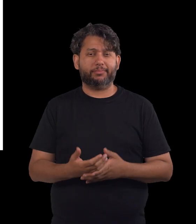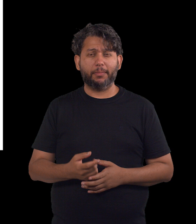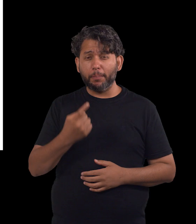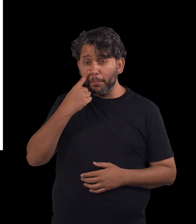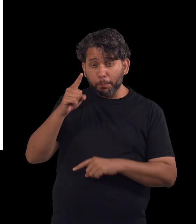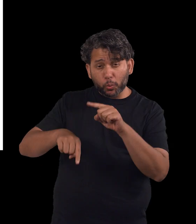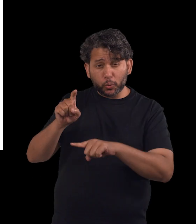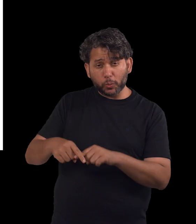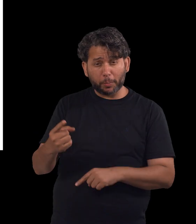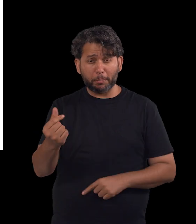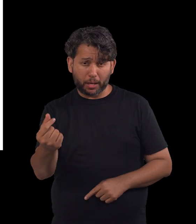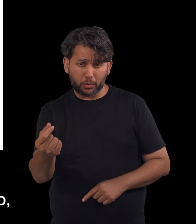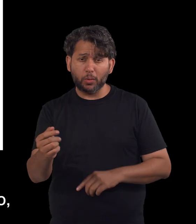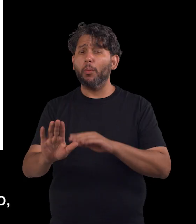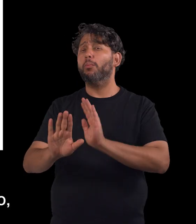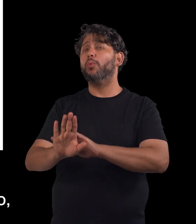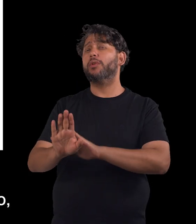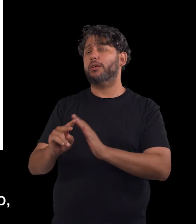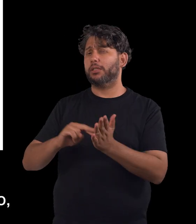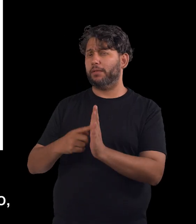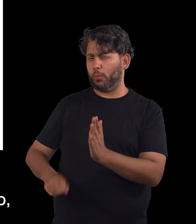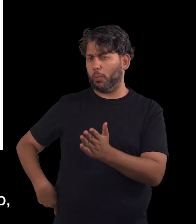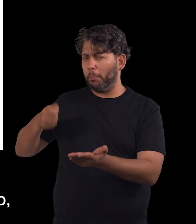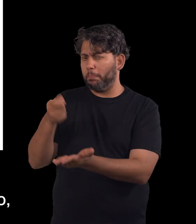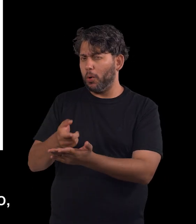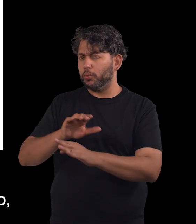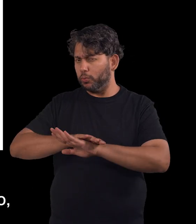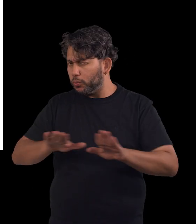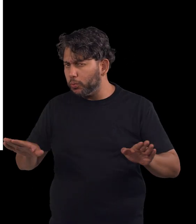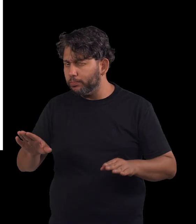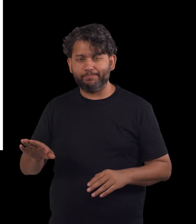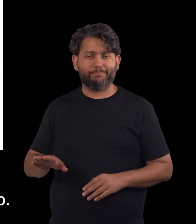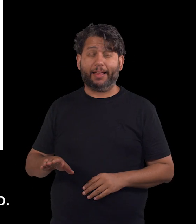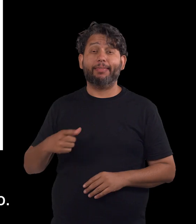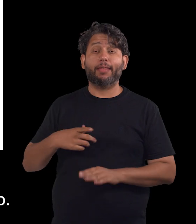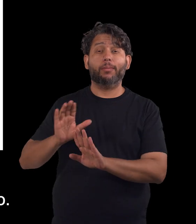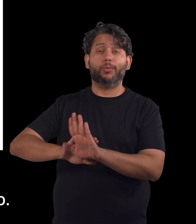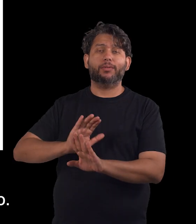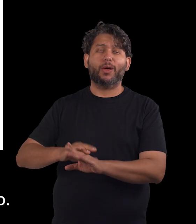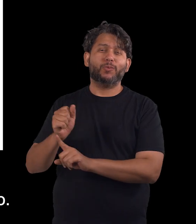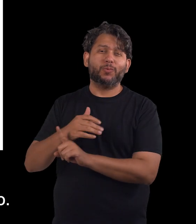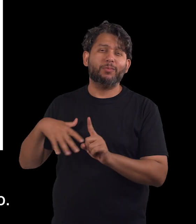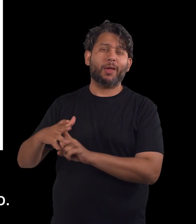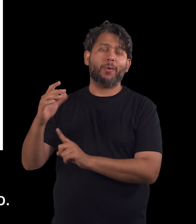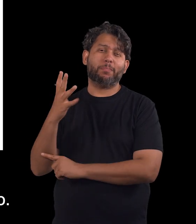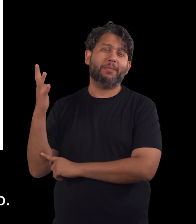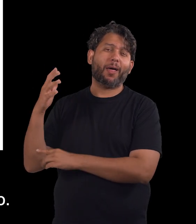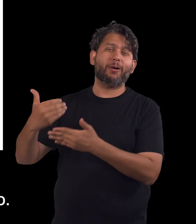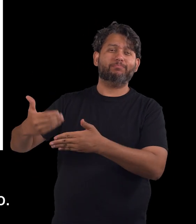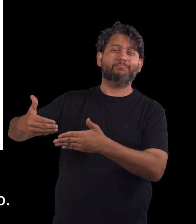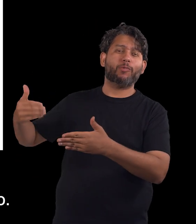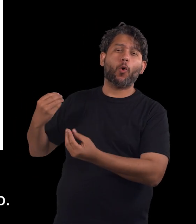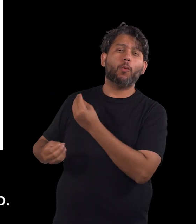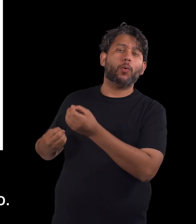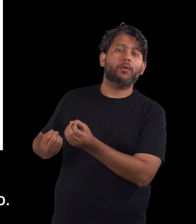também entender que o preço de um produto não reflete apenas o seu custo imediato, mas carrega impactos ambientais e sociais